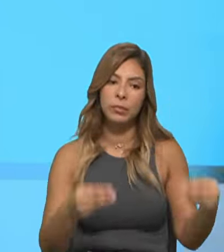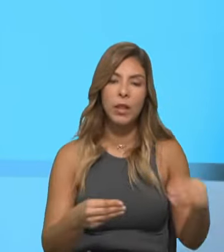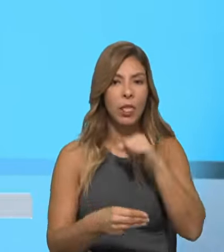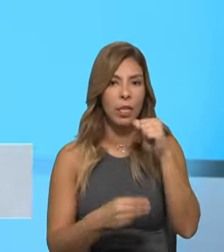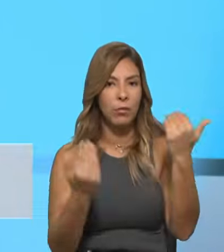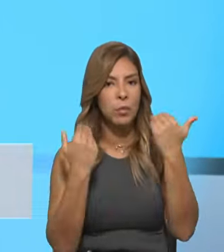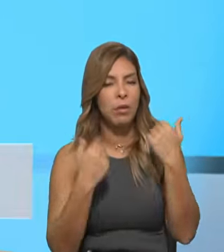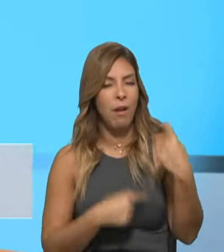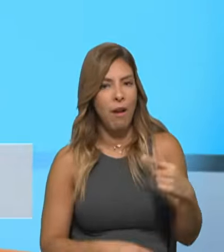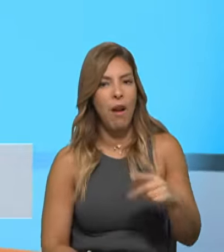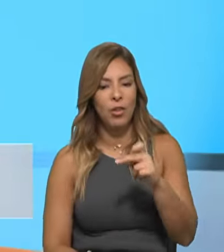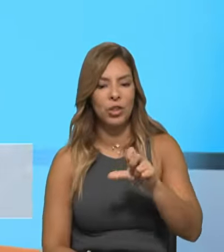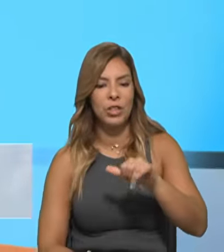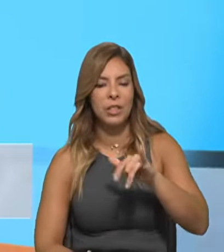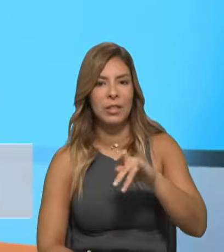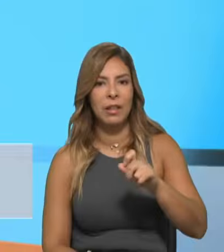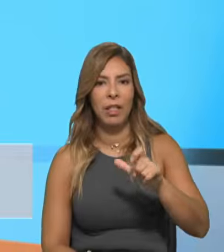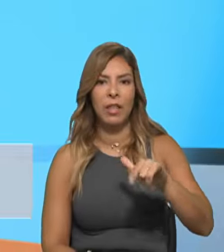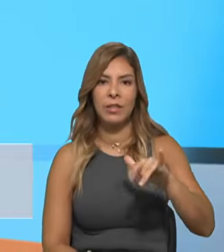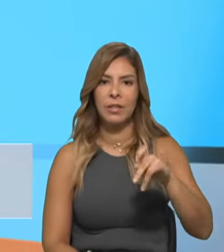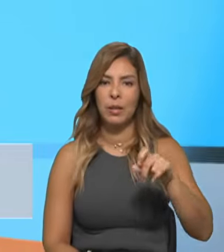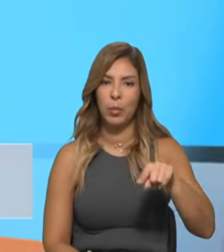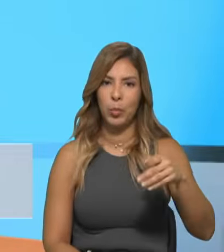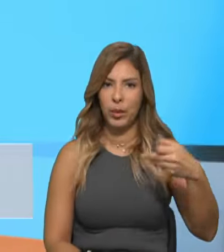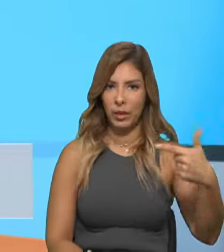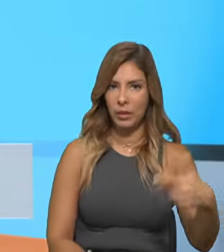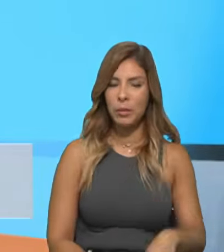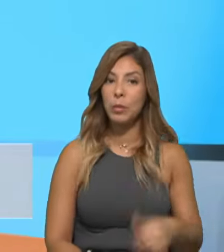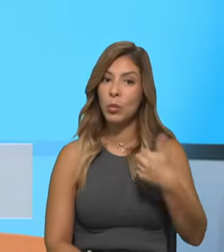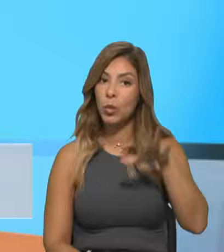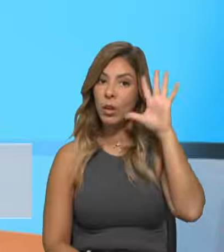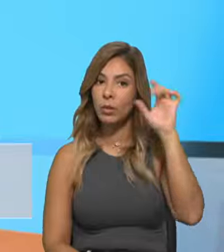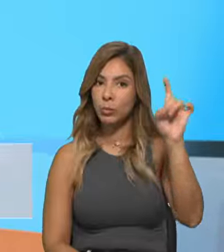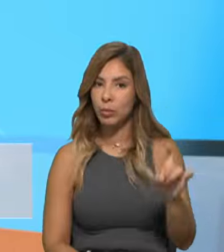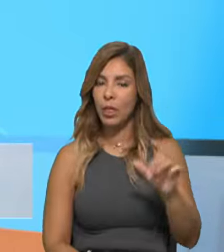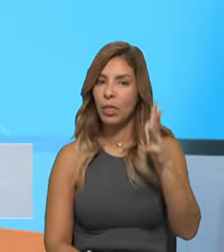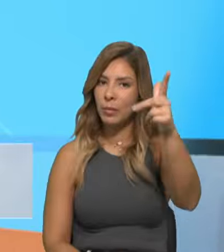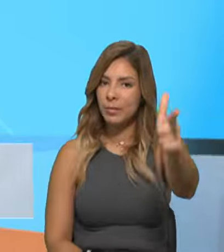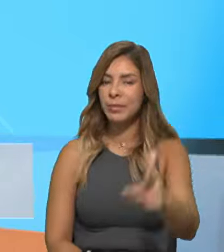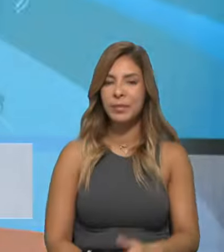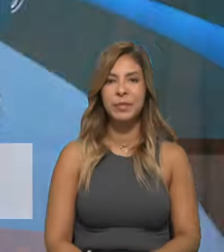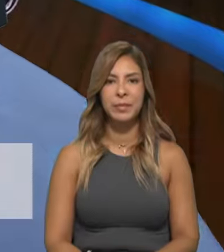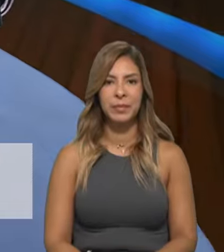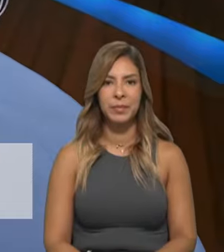atualizado, agência.eclésia.pt. Desejamos-lhe uma excelente tarde. Até amanhã, se Deus quiser.